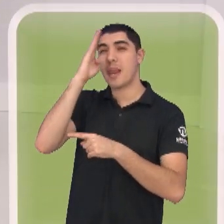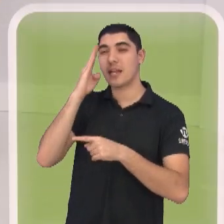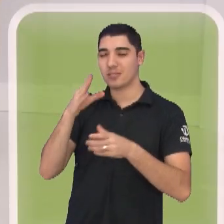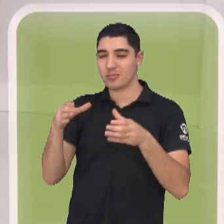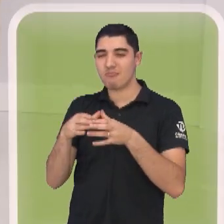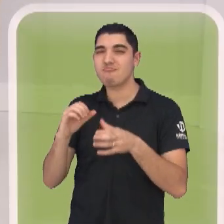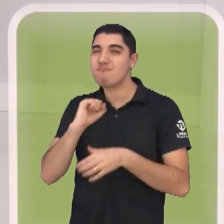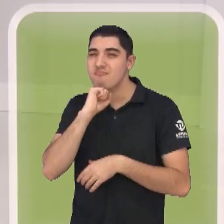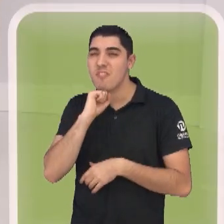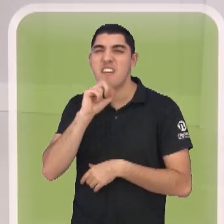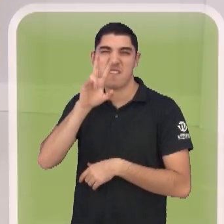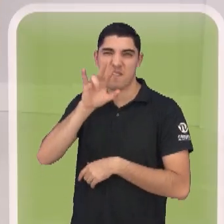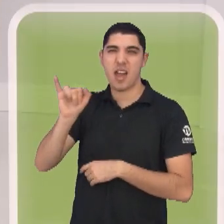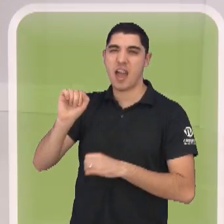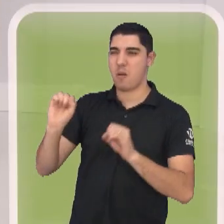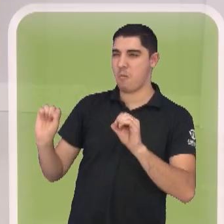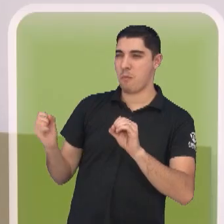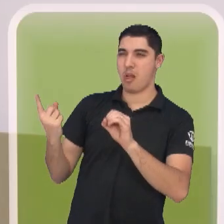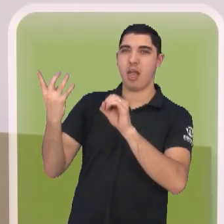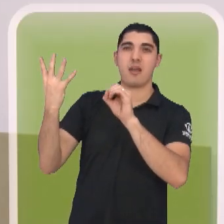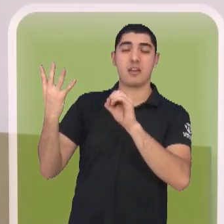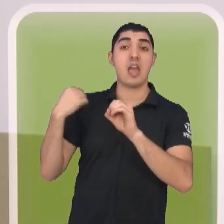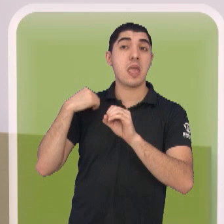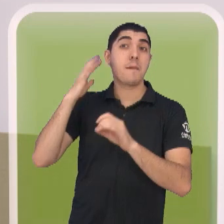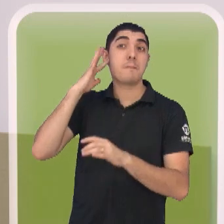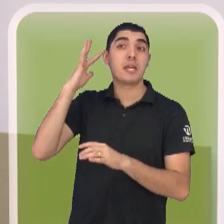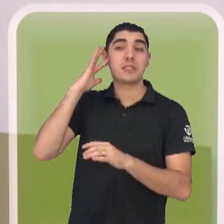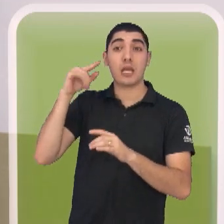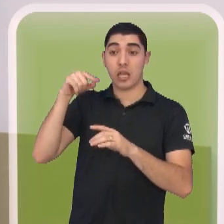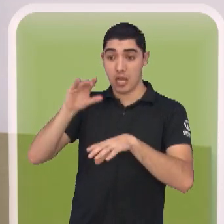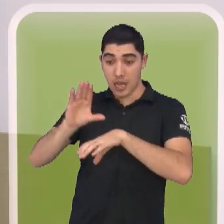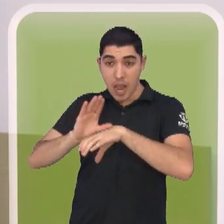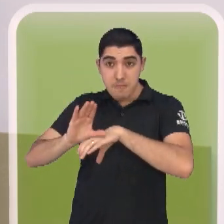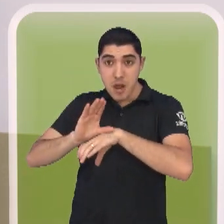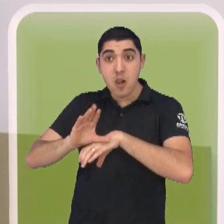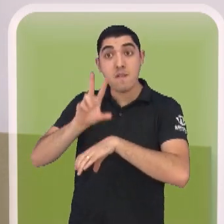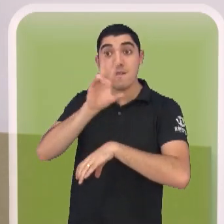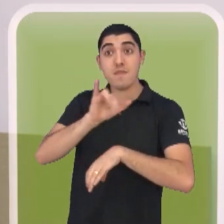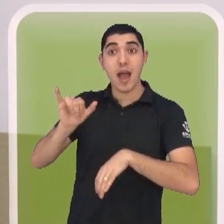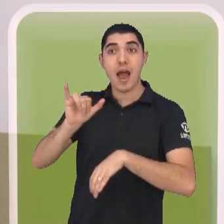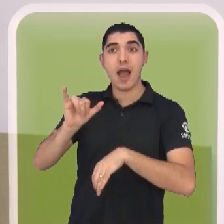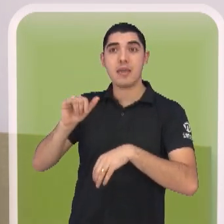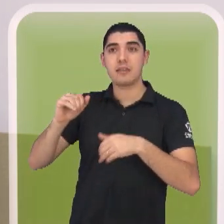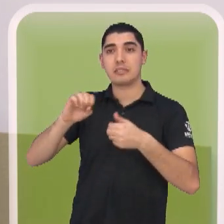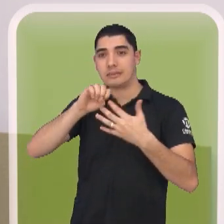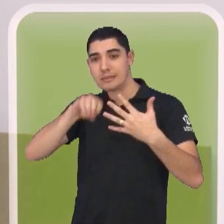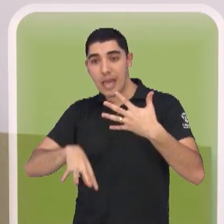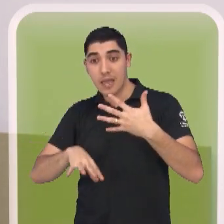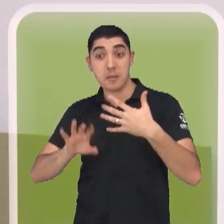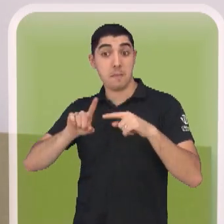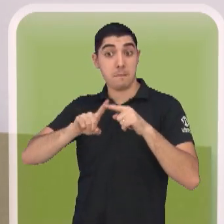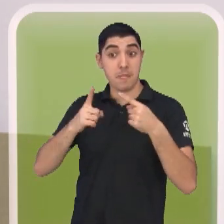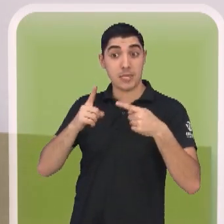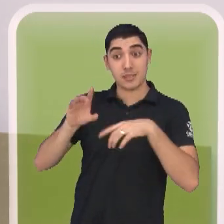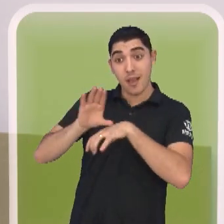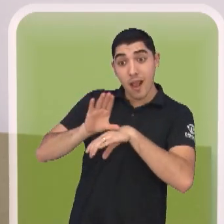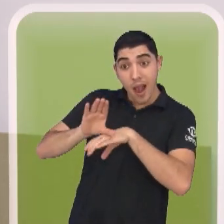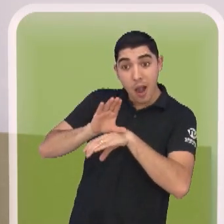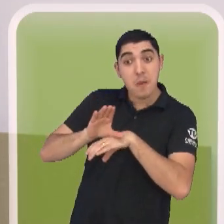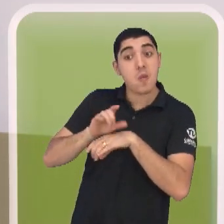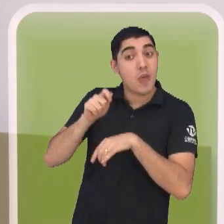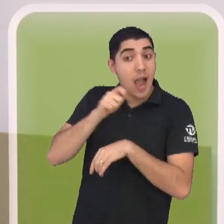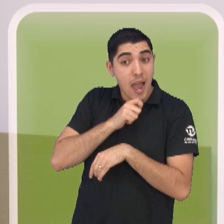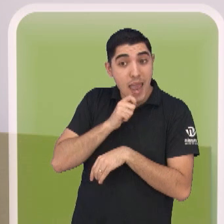você 4 a 0 achando que até que Camarões ia jogar a última rodada já desclassificado Camarões ainda tem uma chancezinha